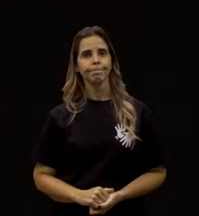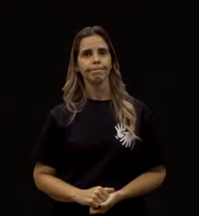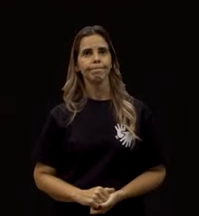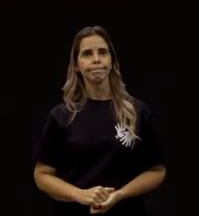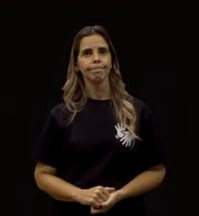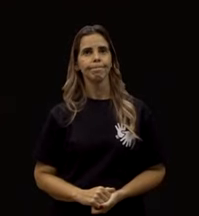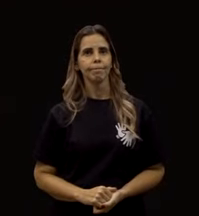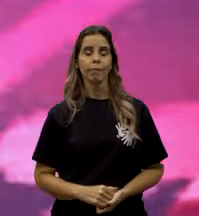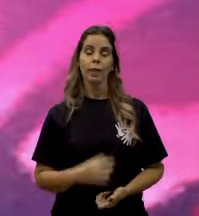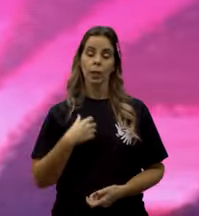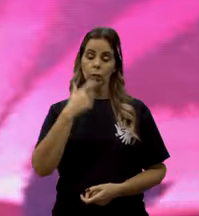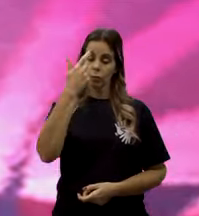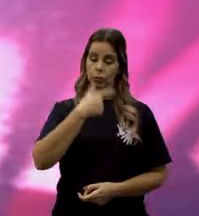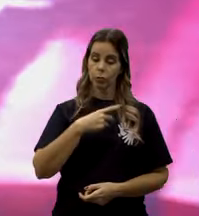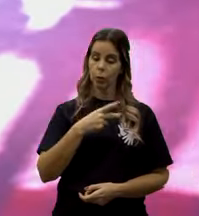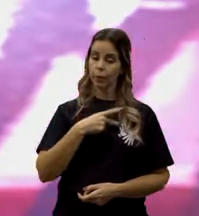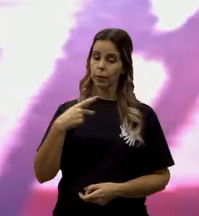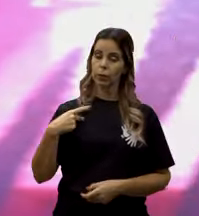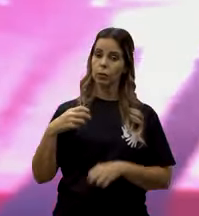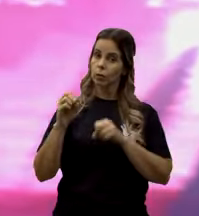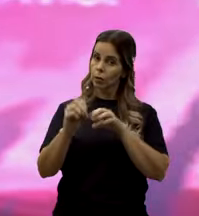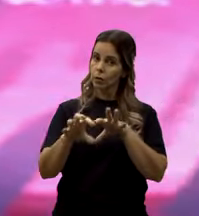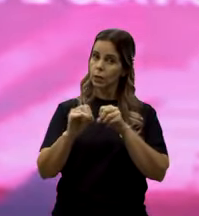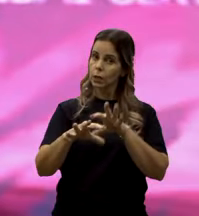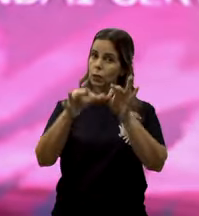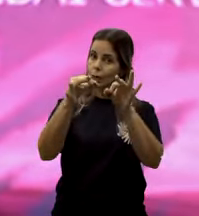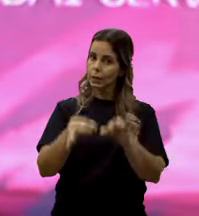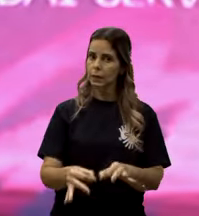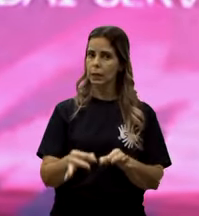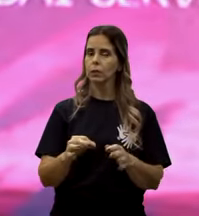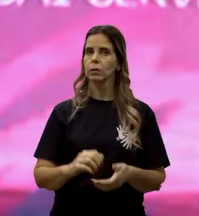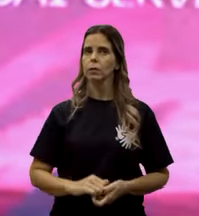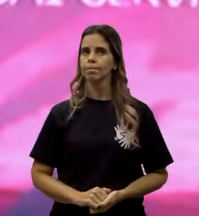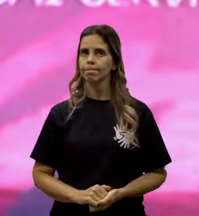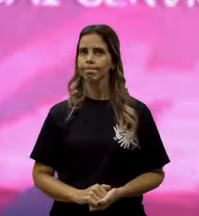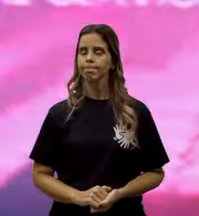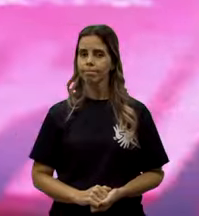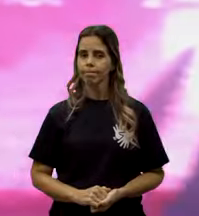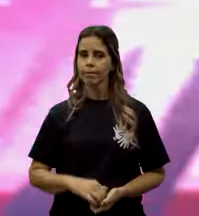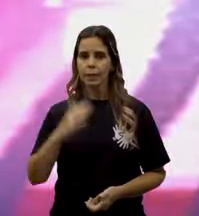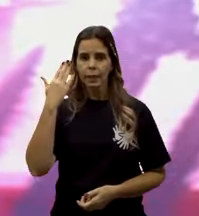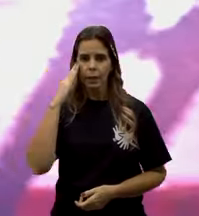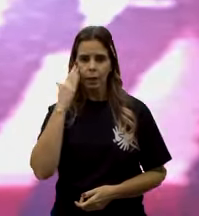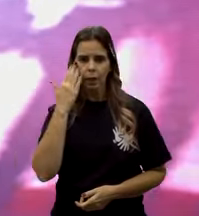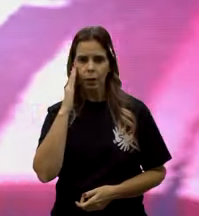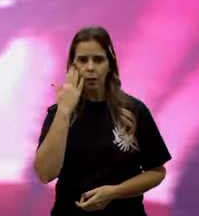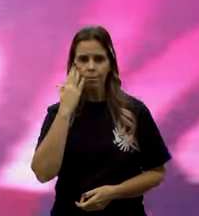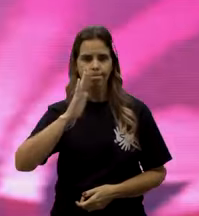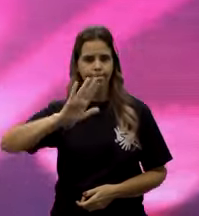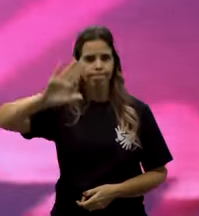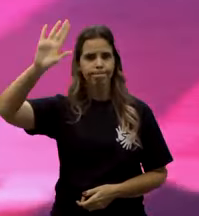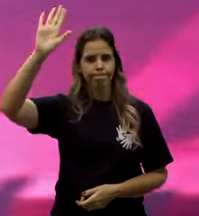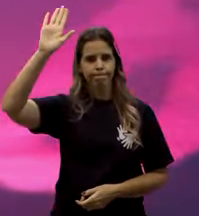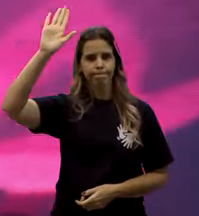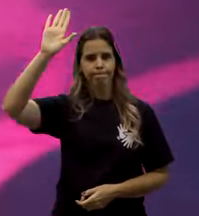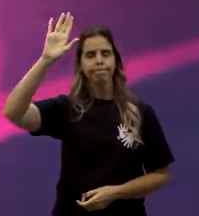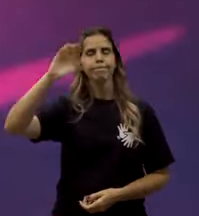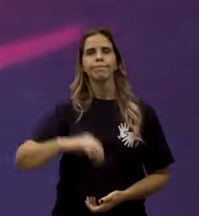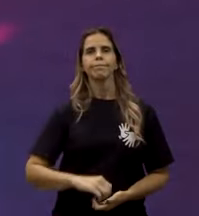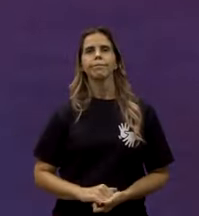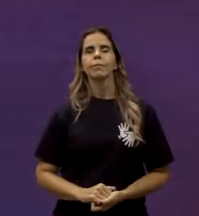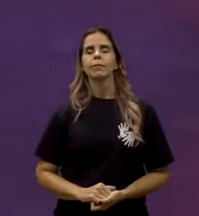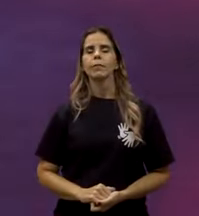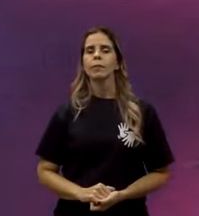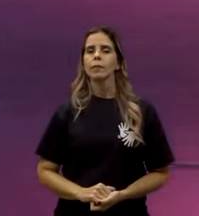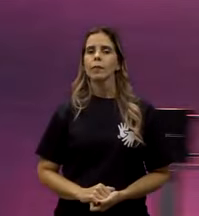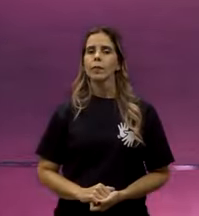eu sou teu pastor tô te ensinando do jeito certo tá aí tem alguém entendendo o que eu tô pregando aqui hoje Então